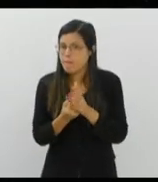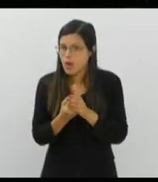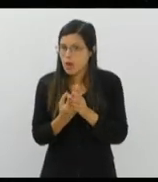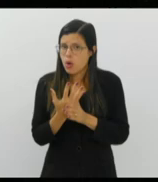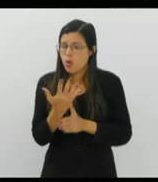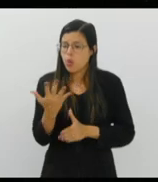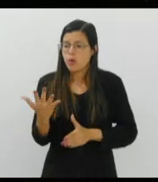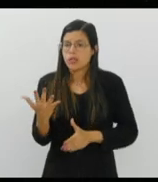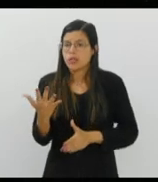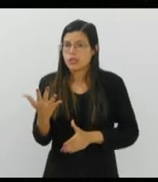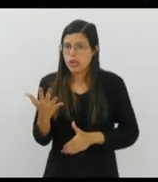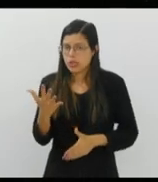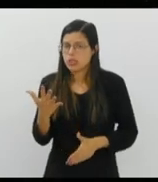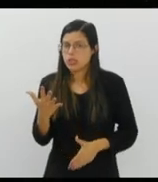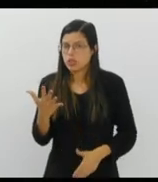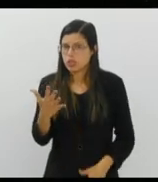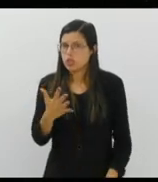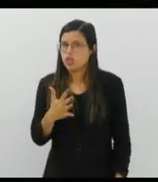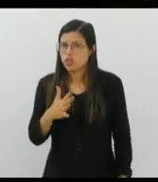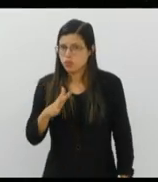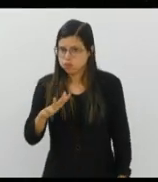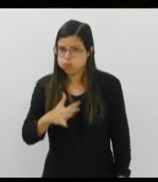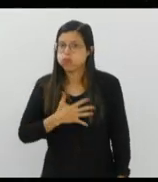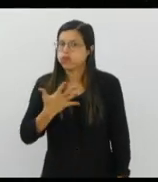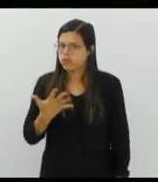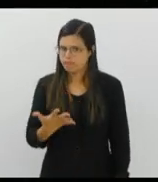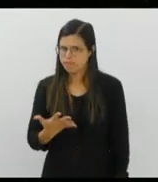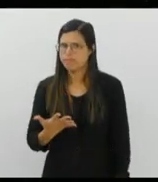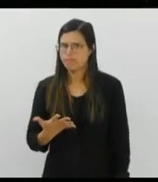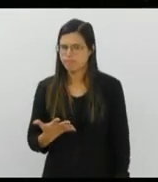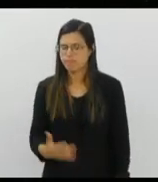assustador. E nós estamos